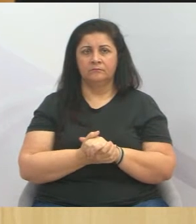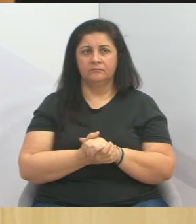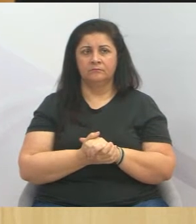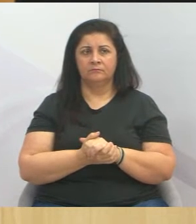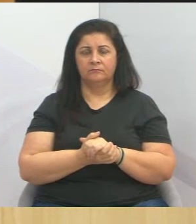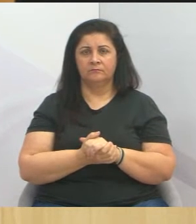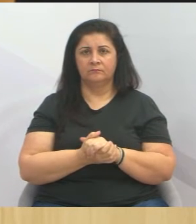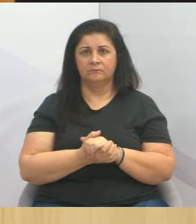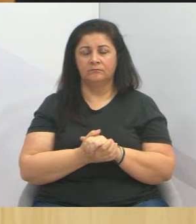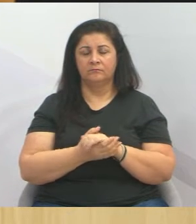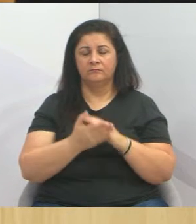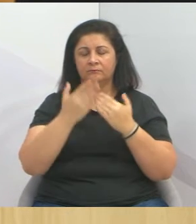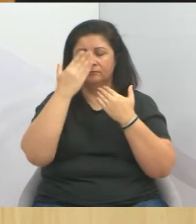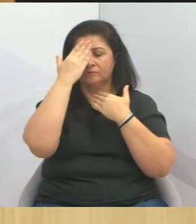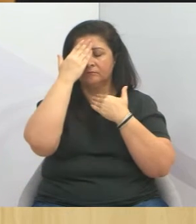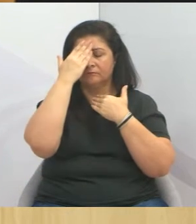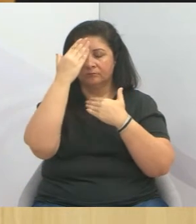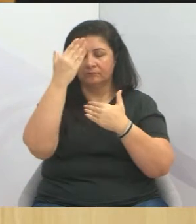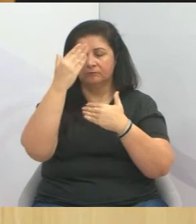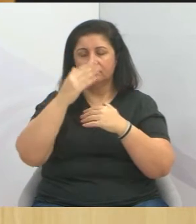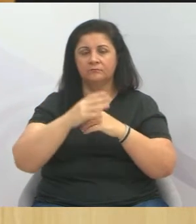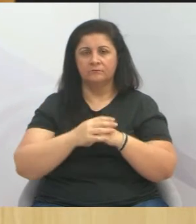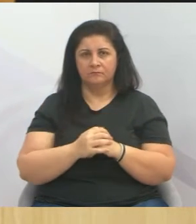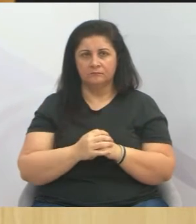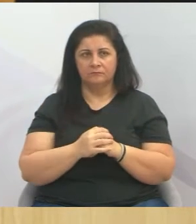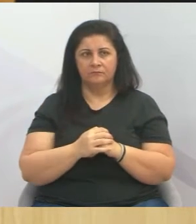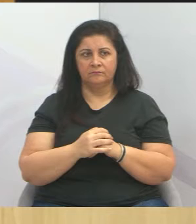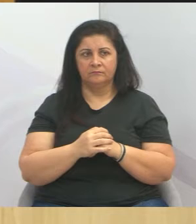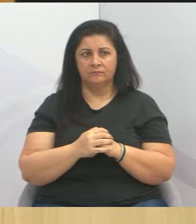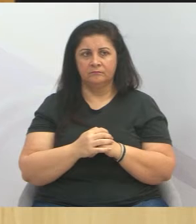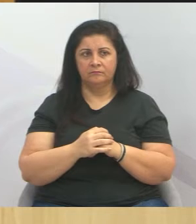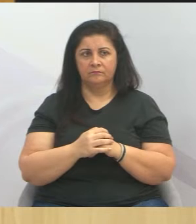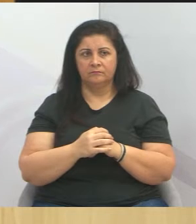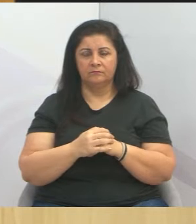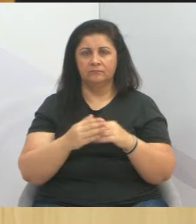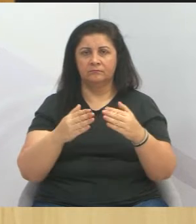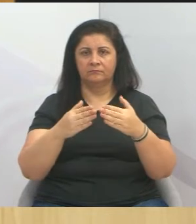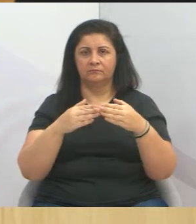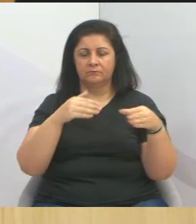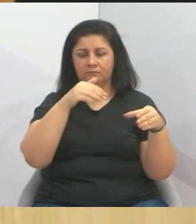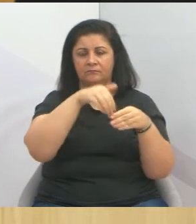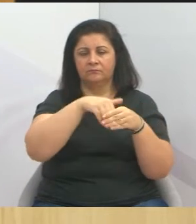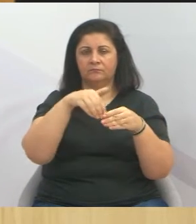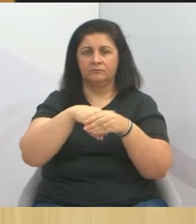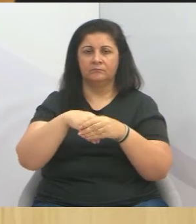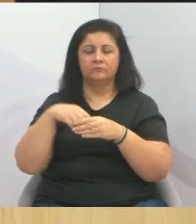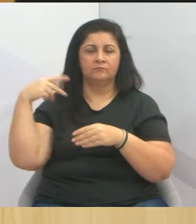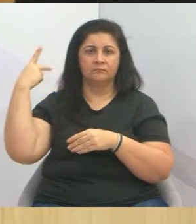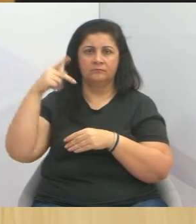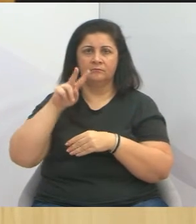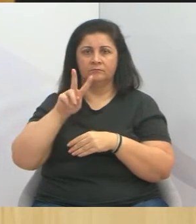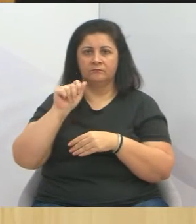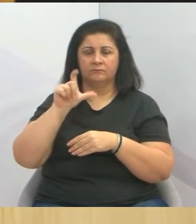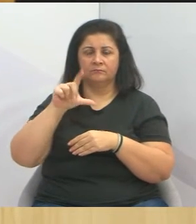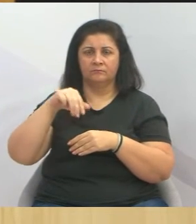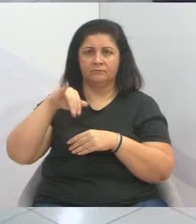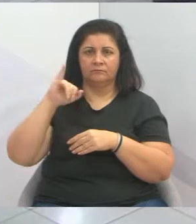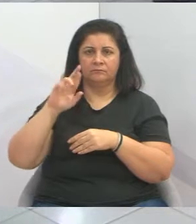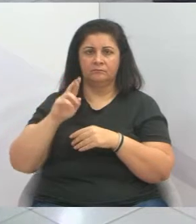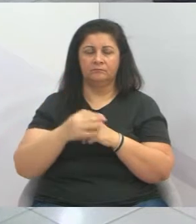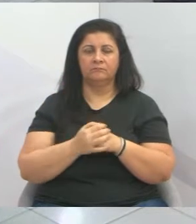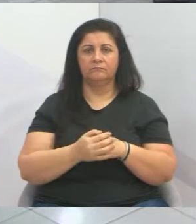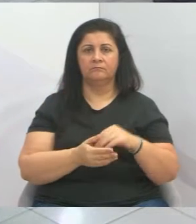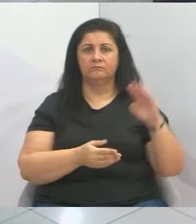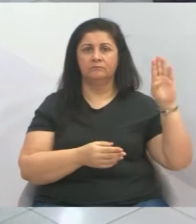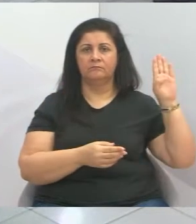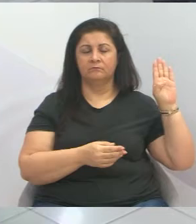agradecimento pela atenção dispensar-se de escrevemos se o presidente foi pedido votação Valmir do Parque Melo presidente